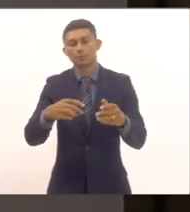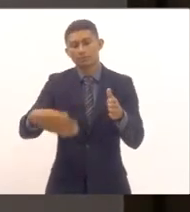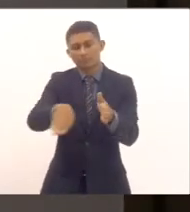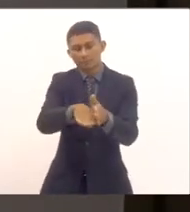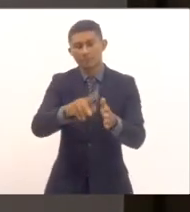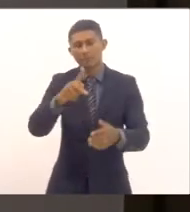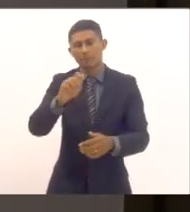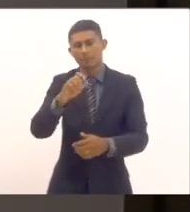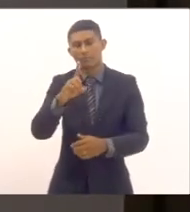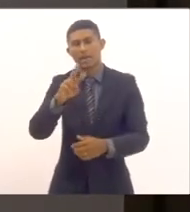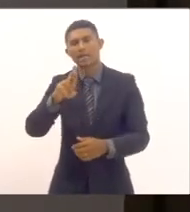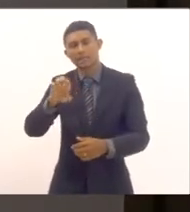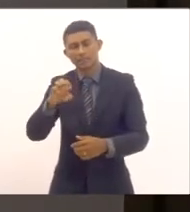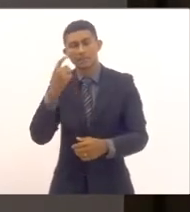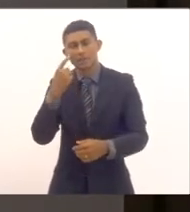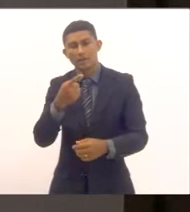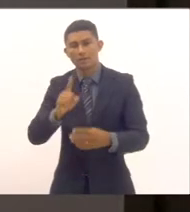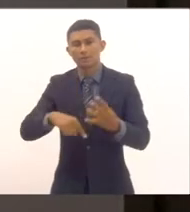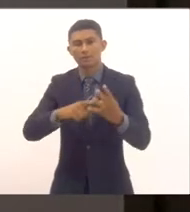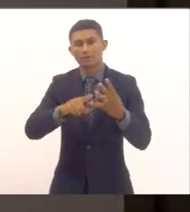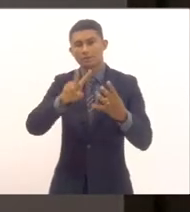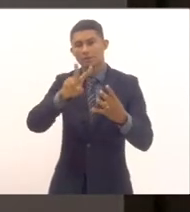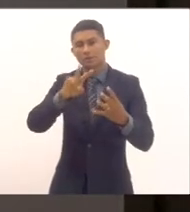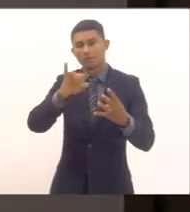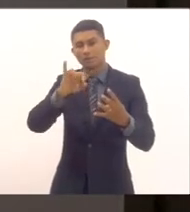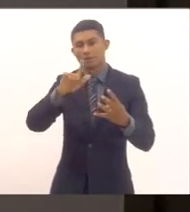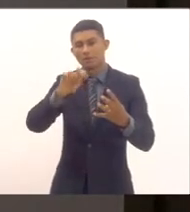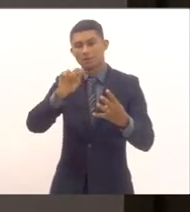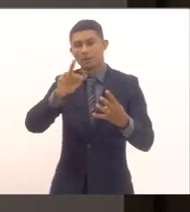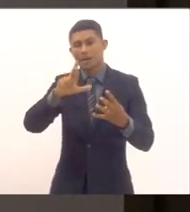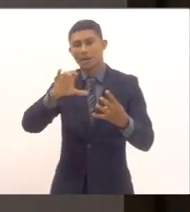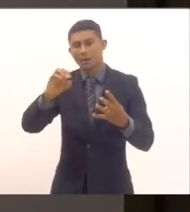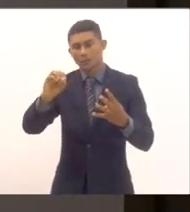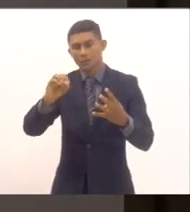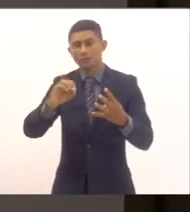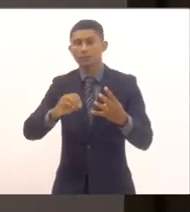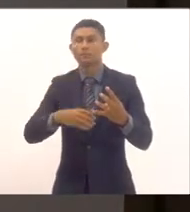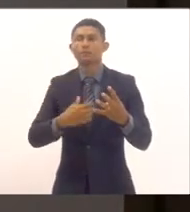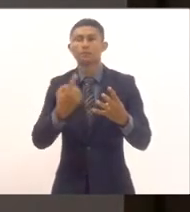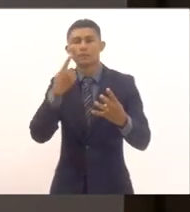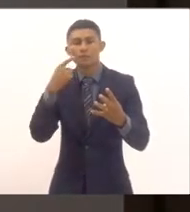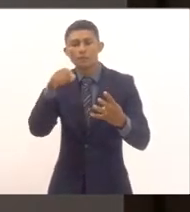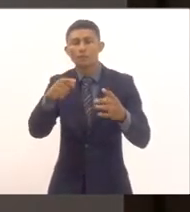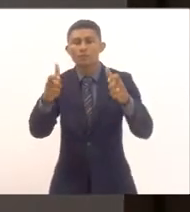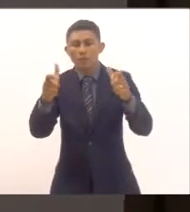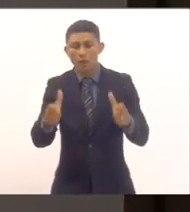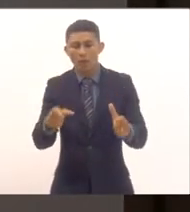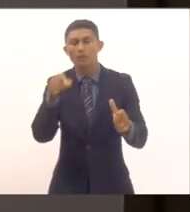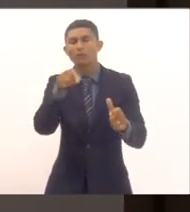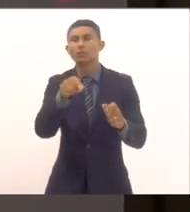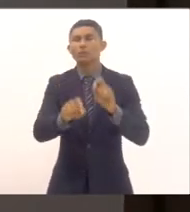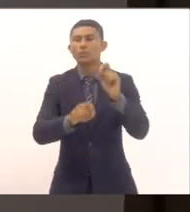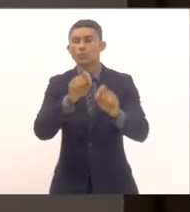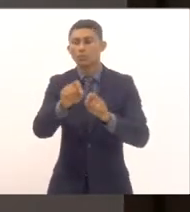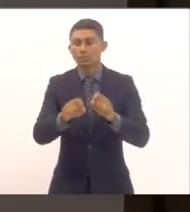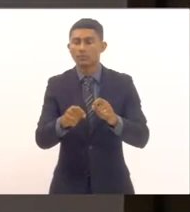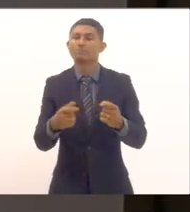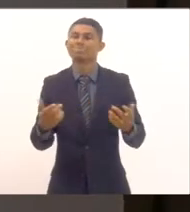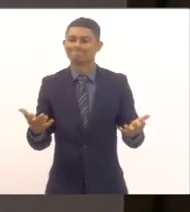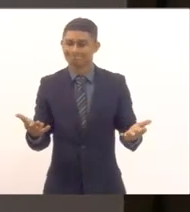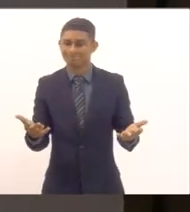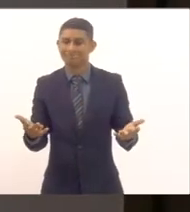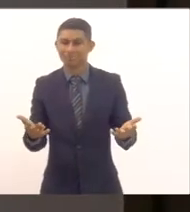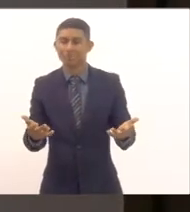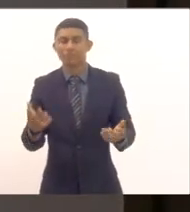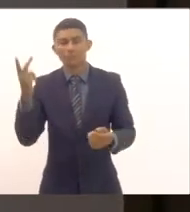Miguel o Vigário Geral e se local Inclusive a que hora de vazão de evasão de renda